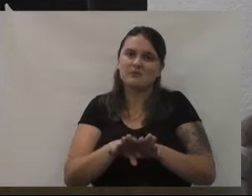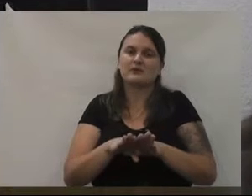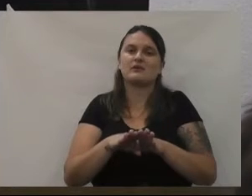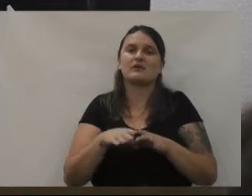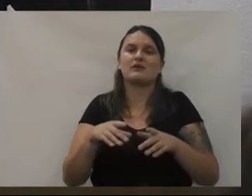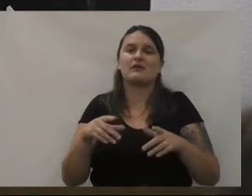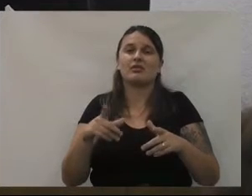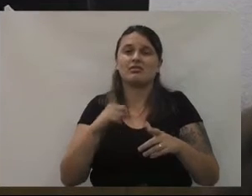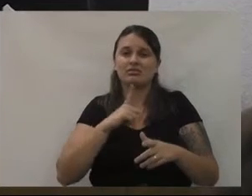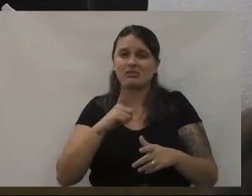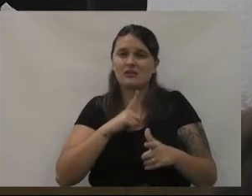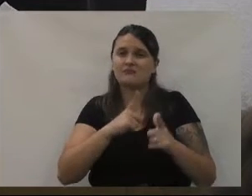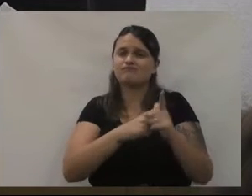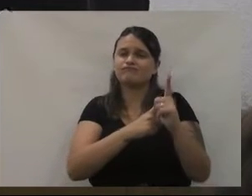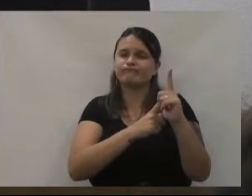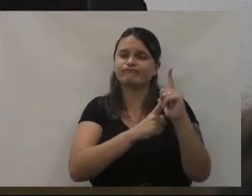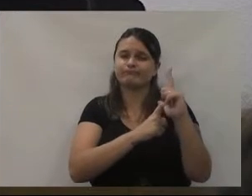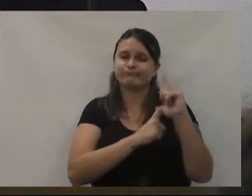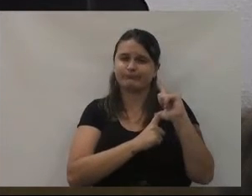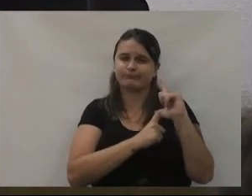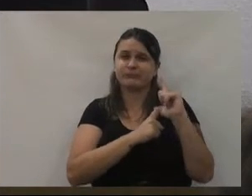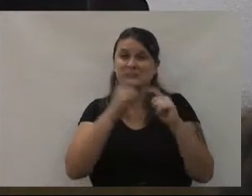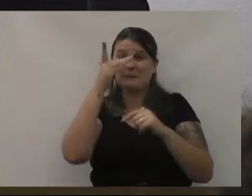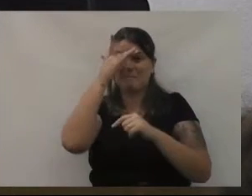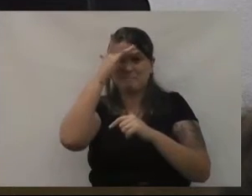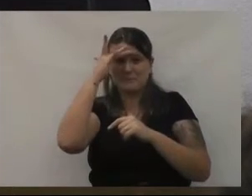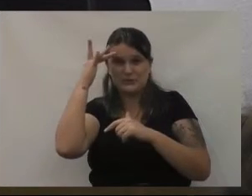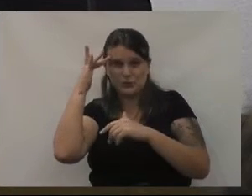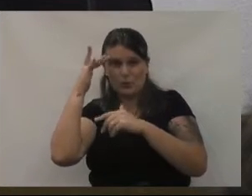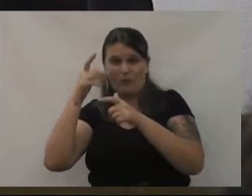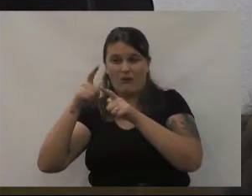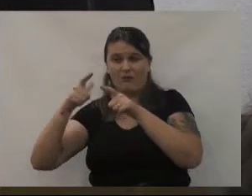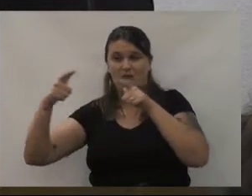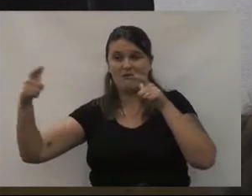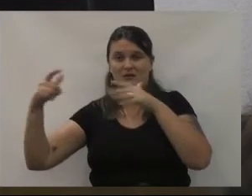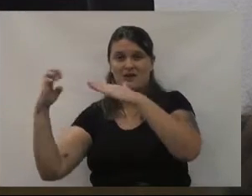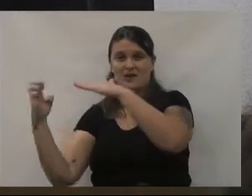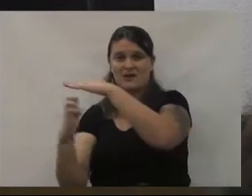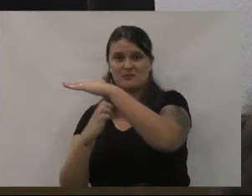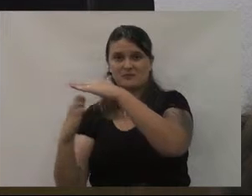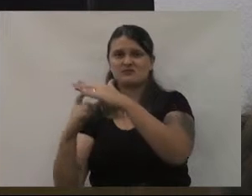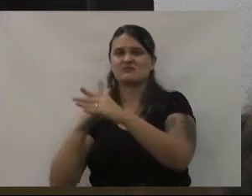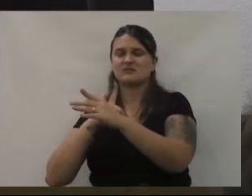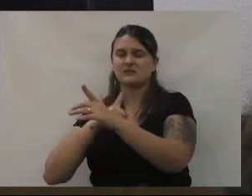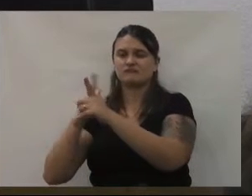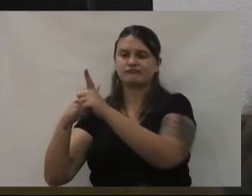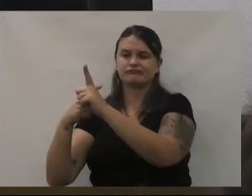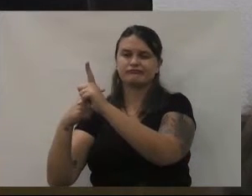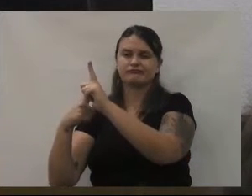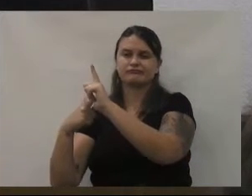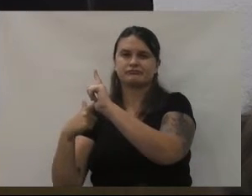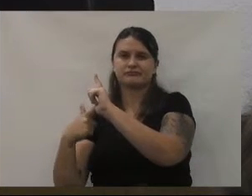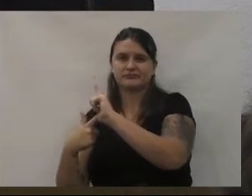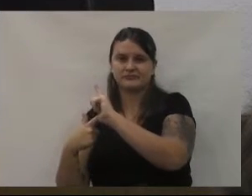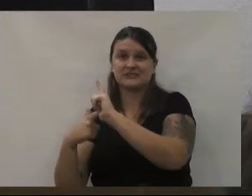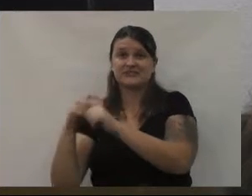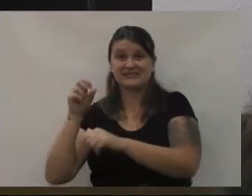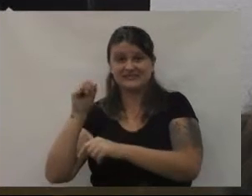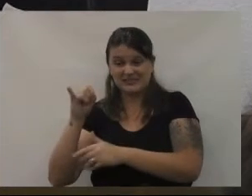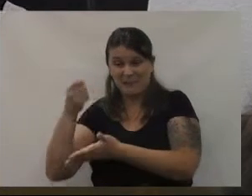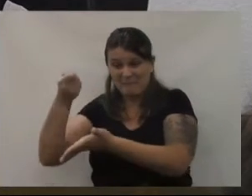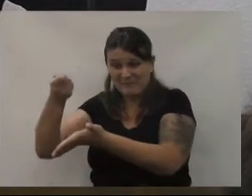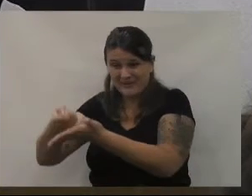grande dívida que os grandes empresários têm com a Previdência Social. Essa dívida, aí, se